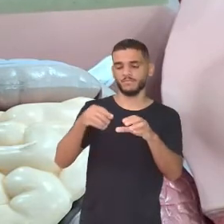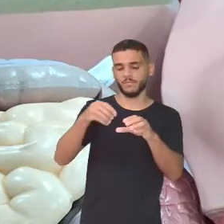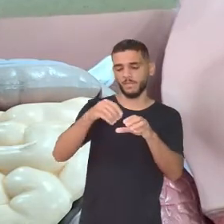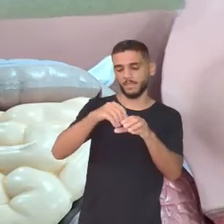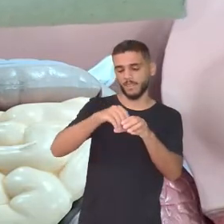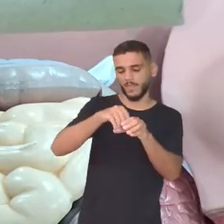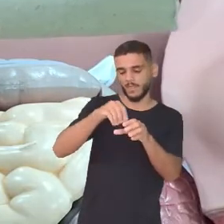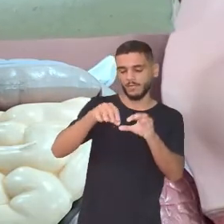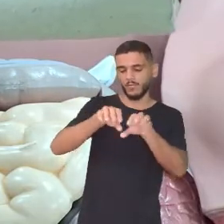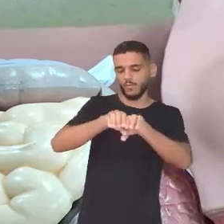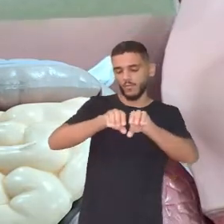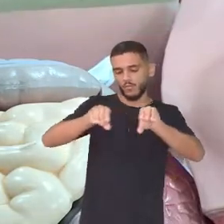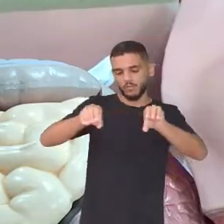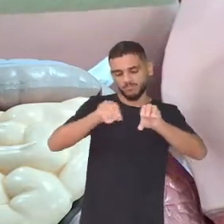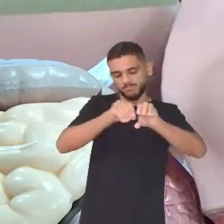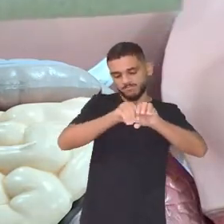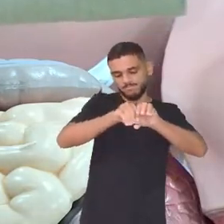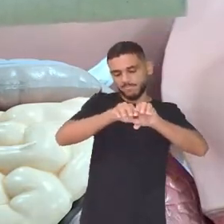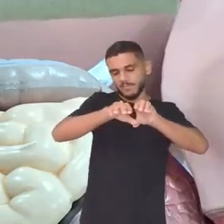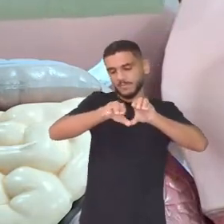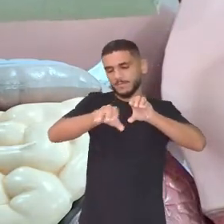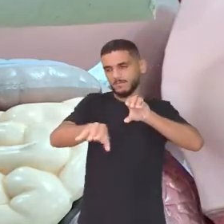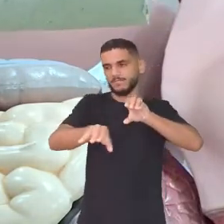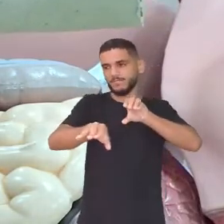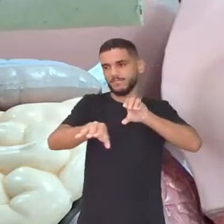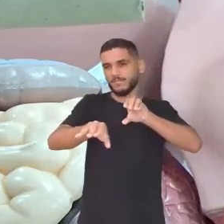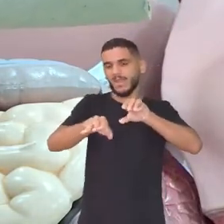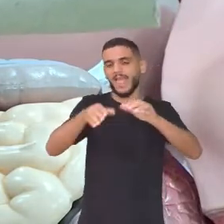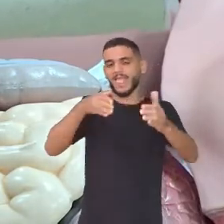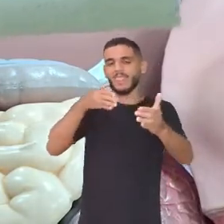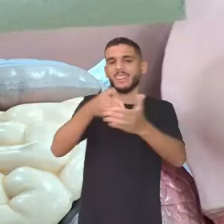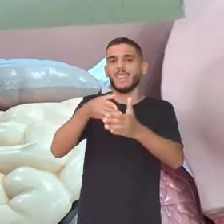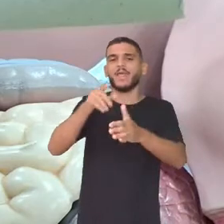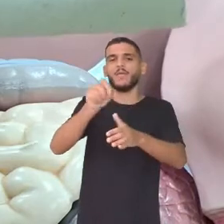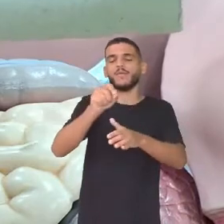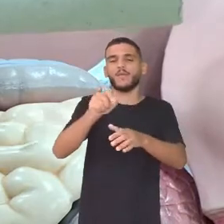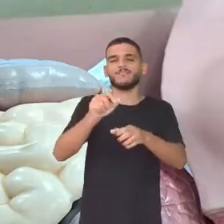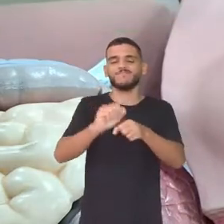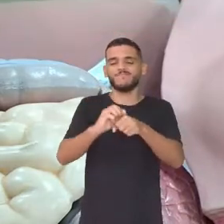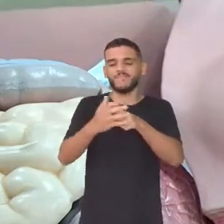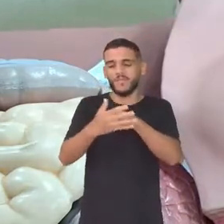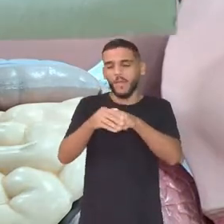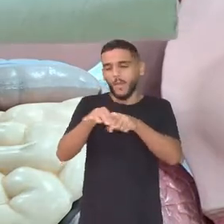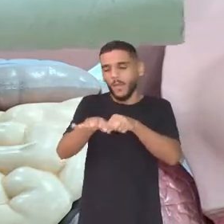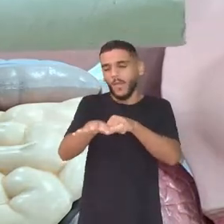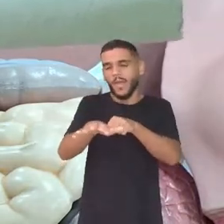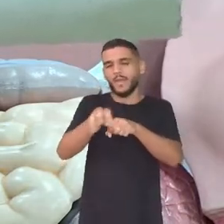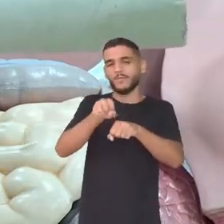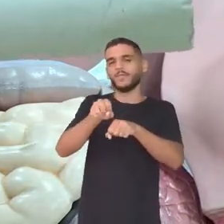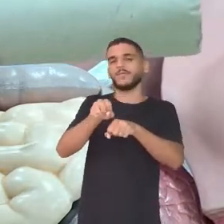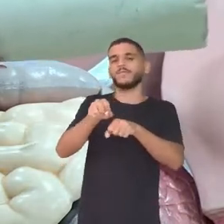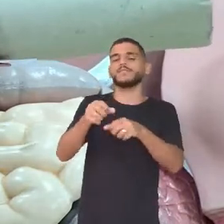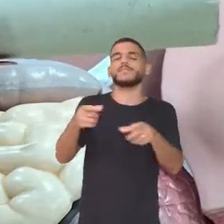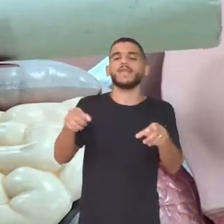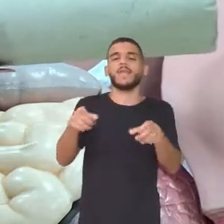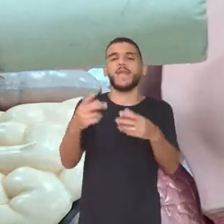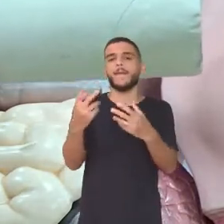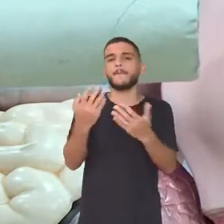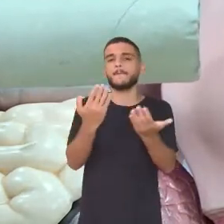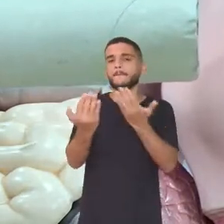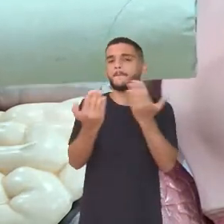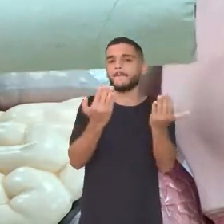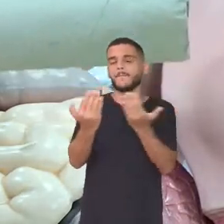aqui, ó, desse vaso, e vai lá onde tem a infecção. Ajudar. É como se fossem verdadeiros soldados que vão